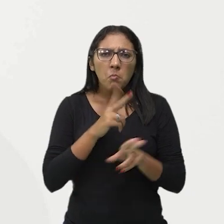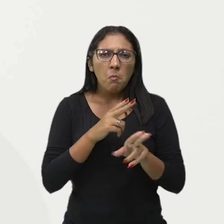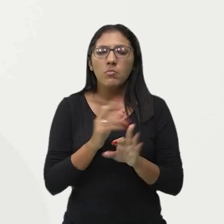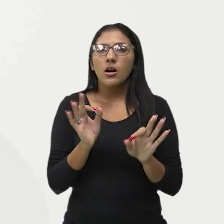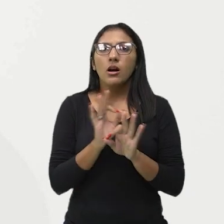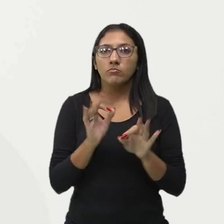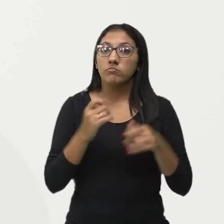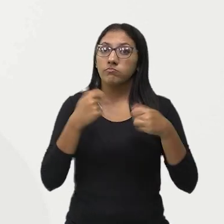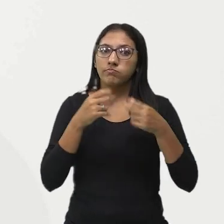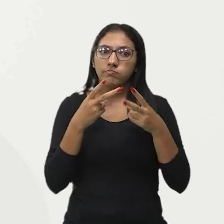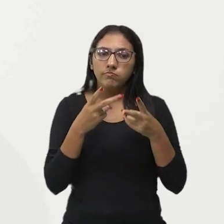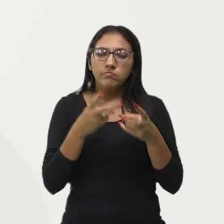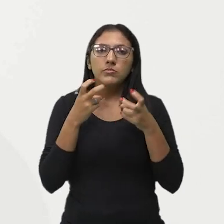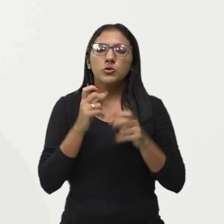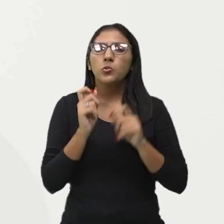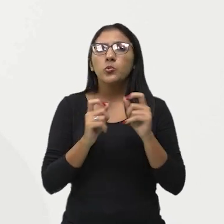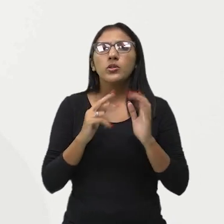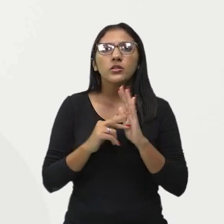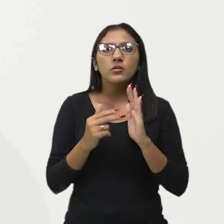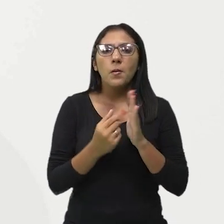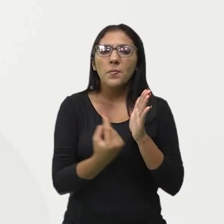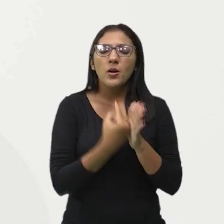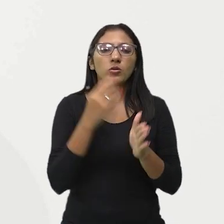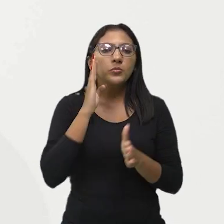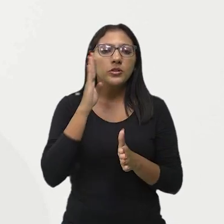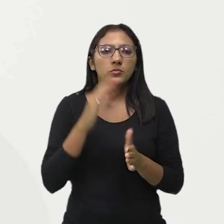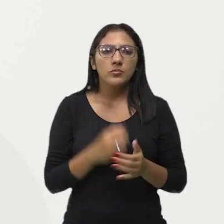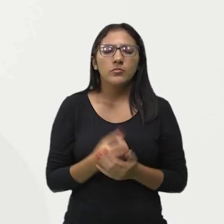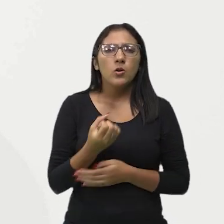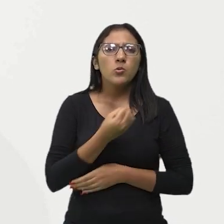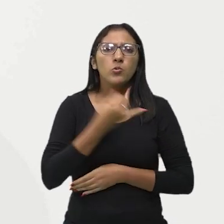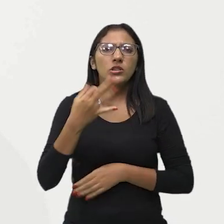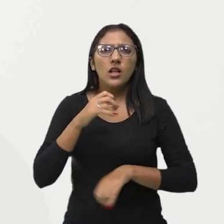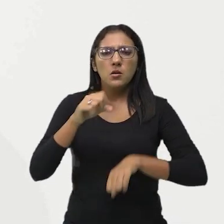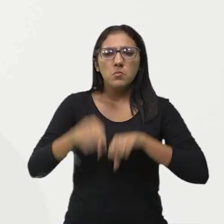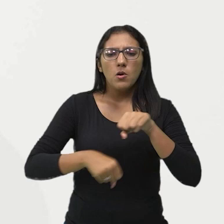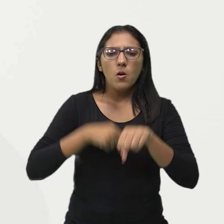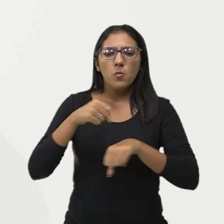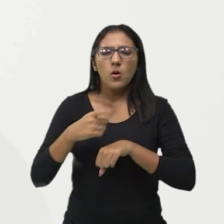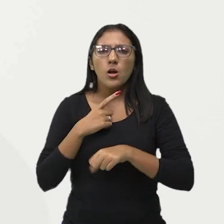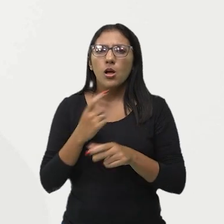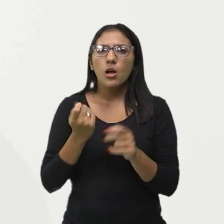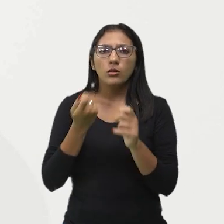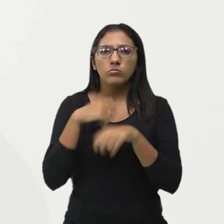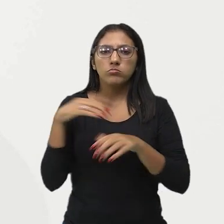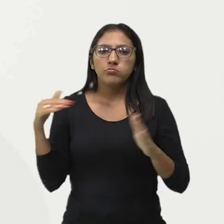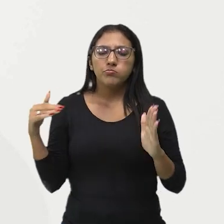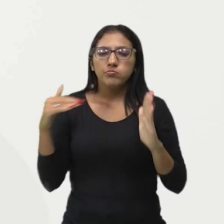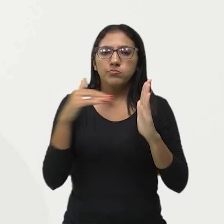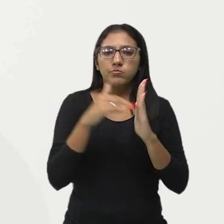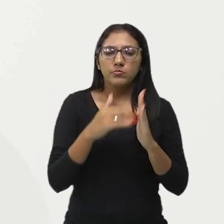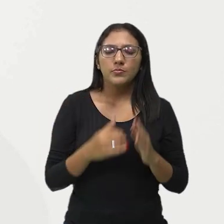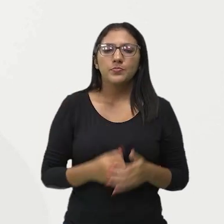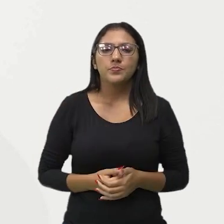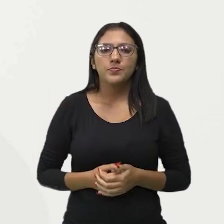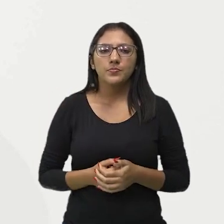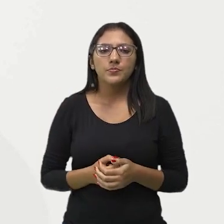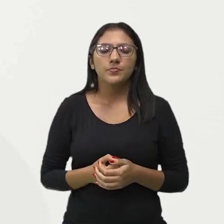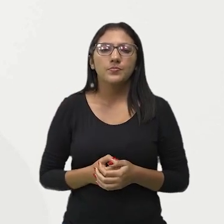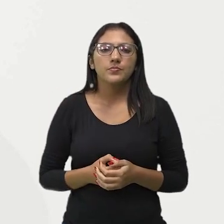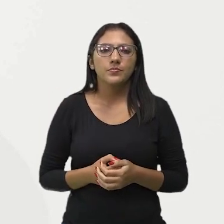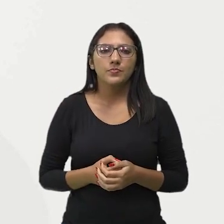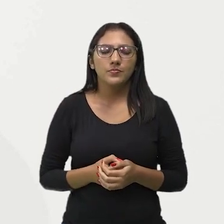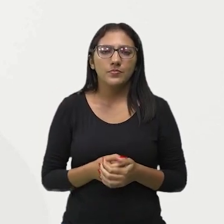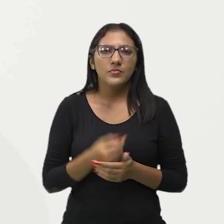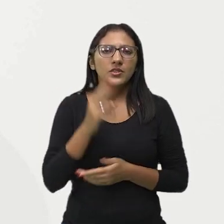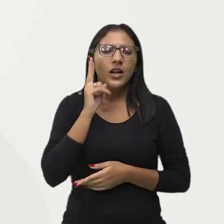voltas completas foram dadas na roda da bicicleta? Lembra que para percorrer essa distância a questão falou